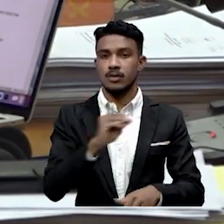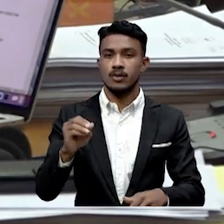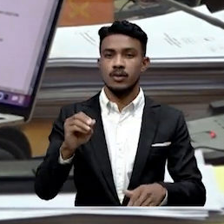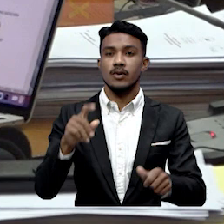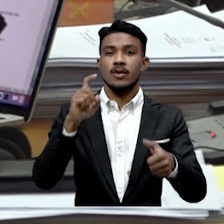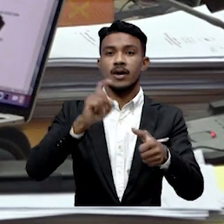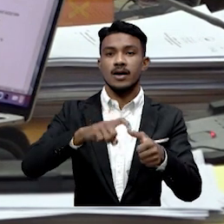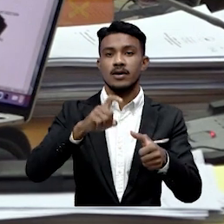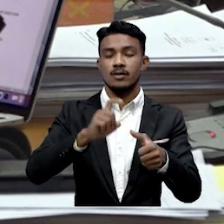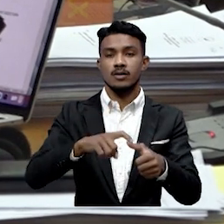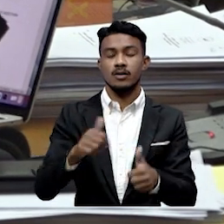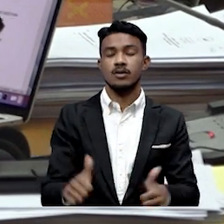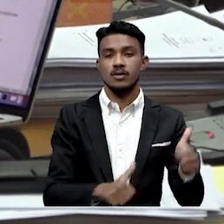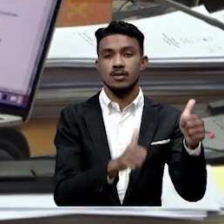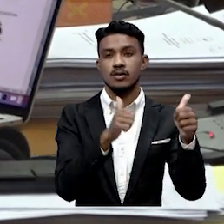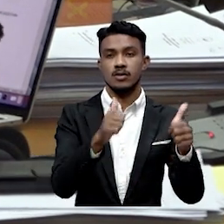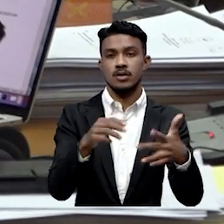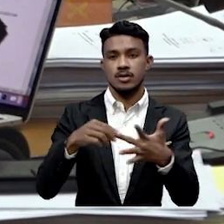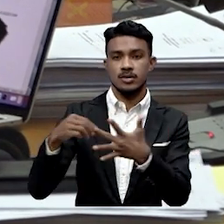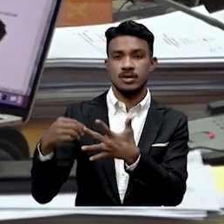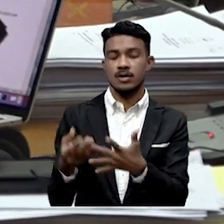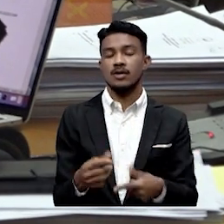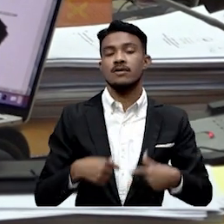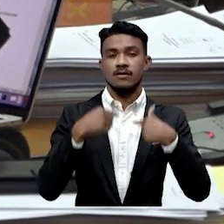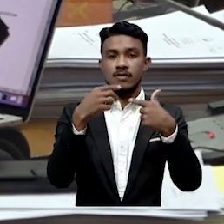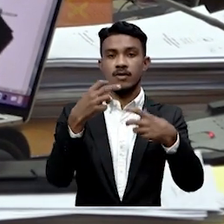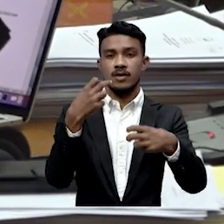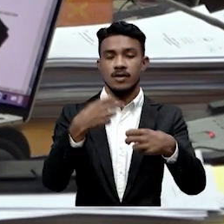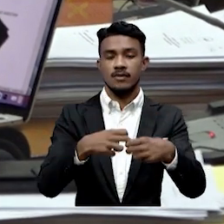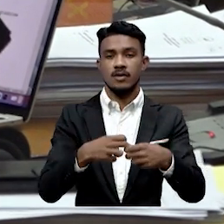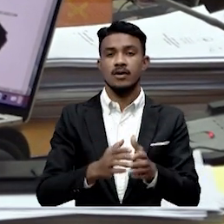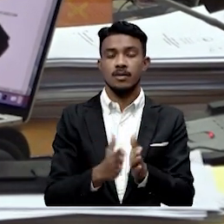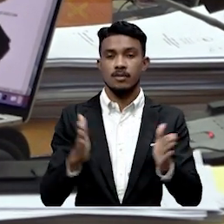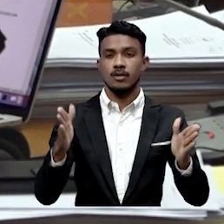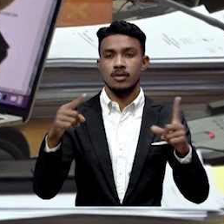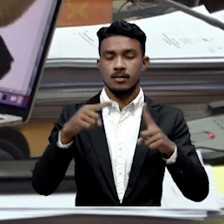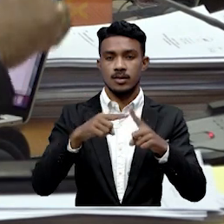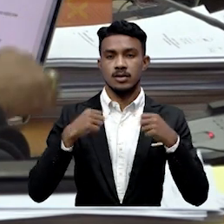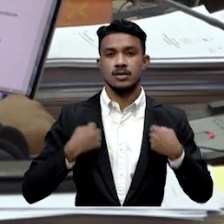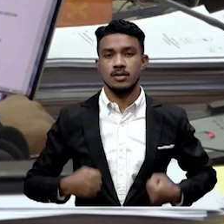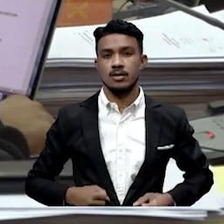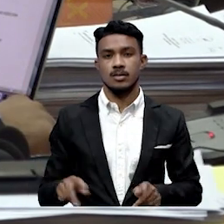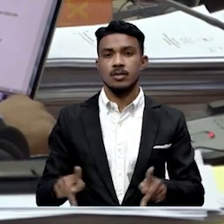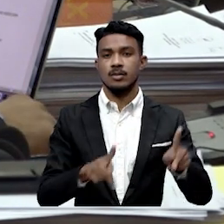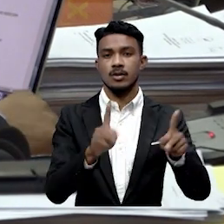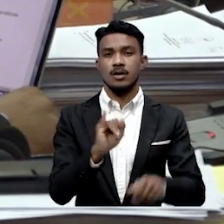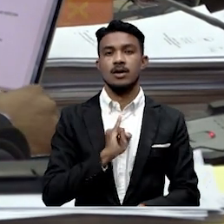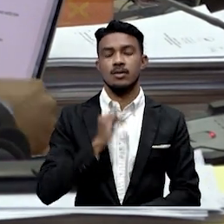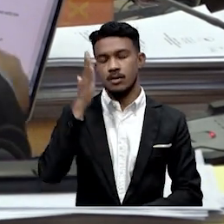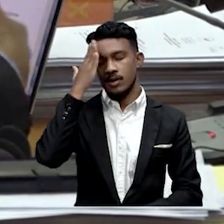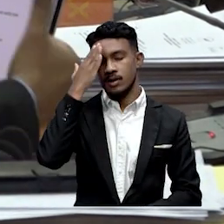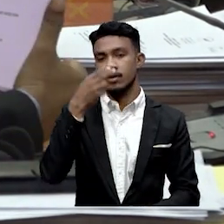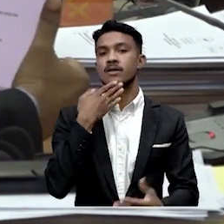tuir spesialista sira de angkata nessa foi impacto bot ba ia saúde público. Tamba ne hau hanoi dia kliu ita hene